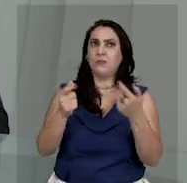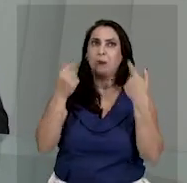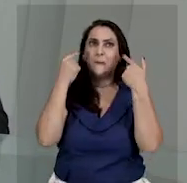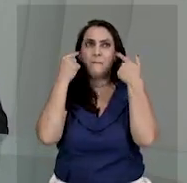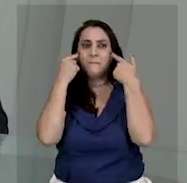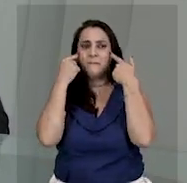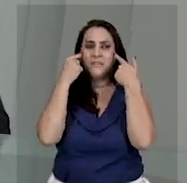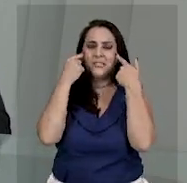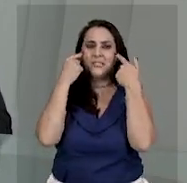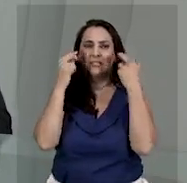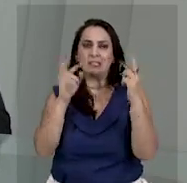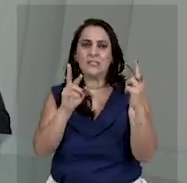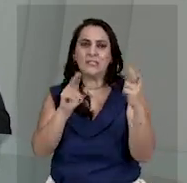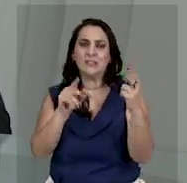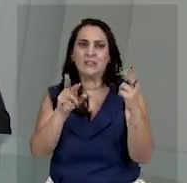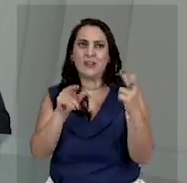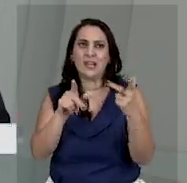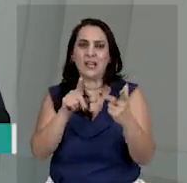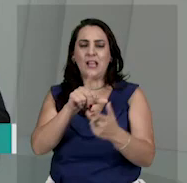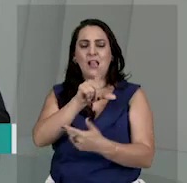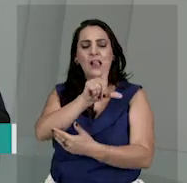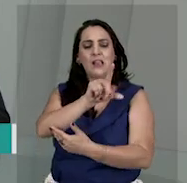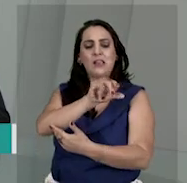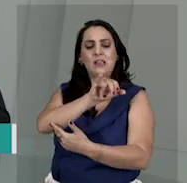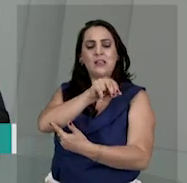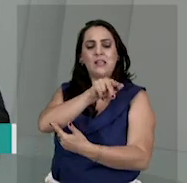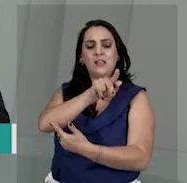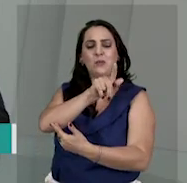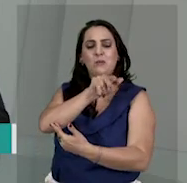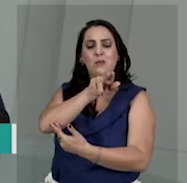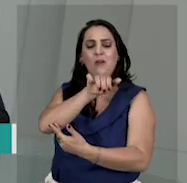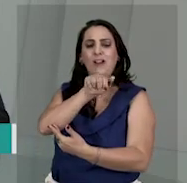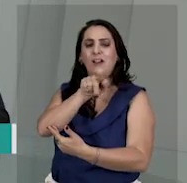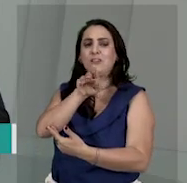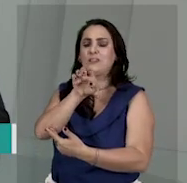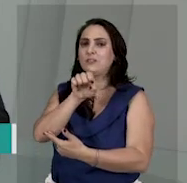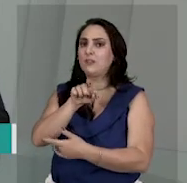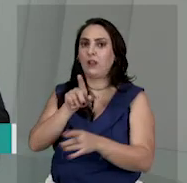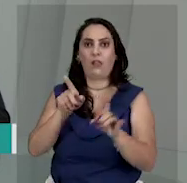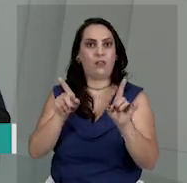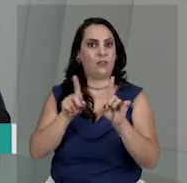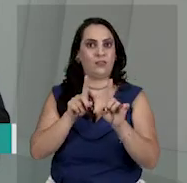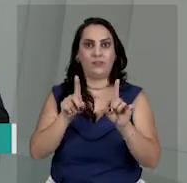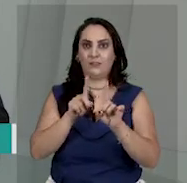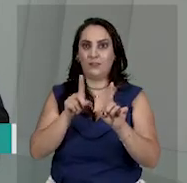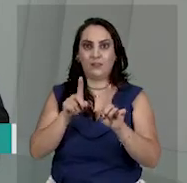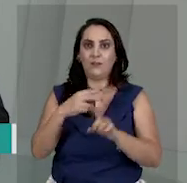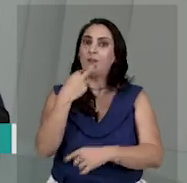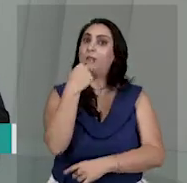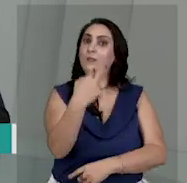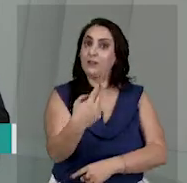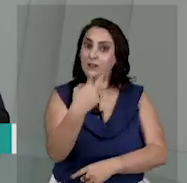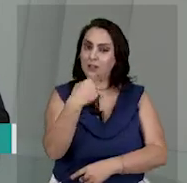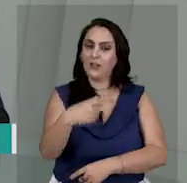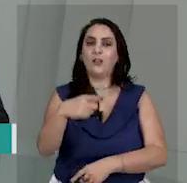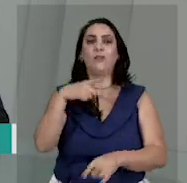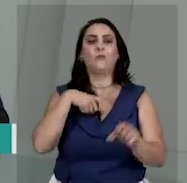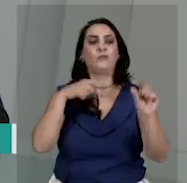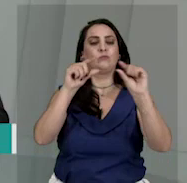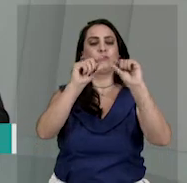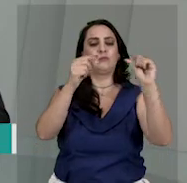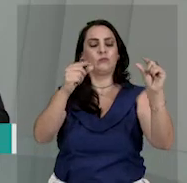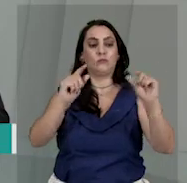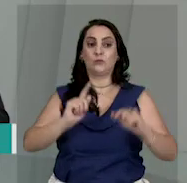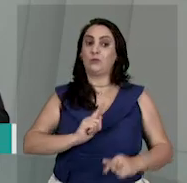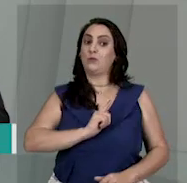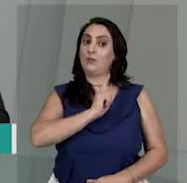sinais. Linguagem de sinais. E não é. É uma língua que ela é reconhecida porque ela tem uma estrutura gramatical, assim como as